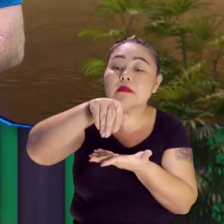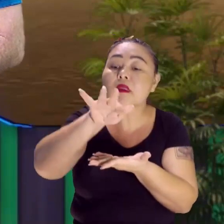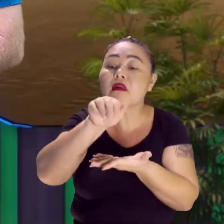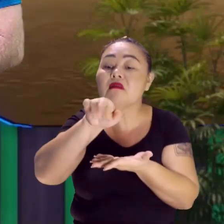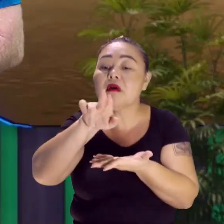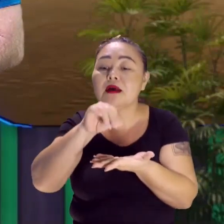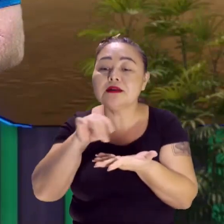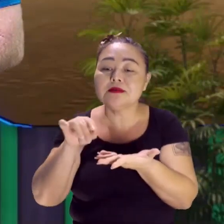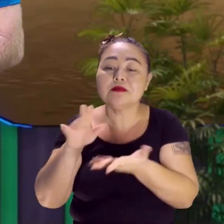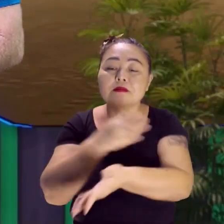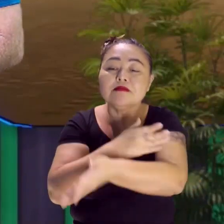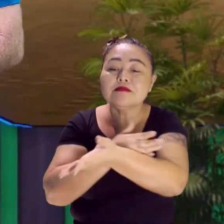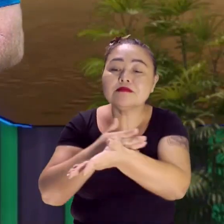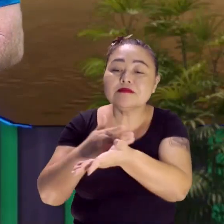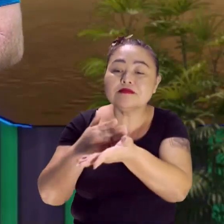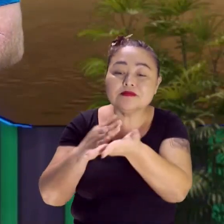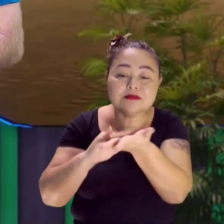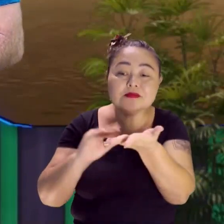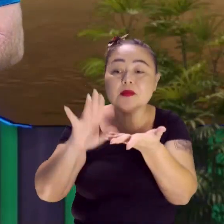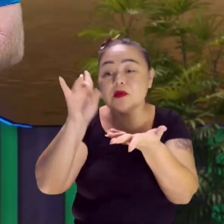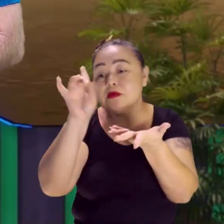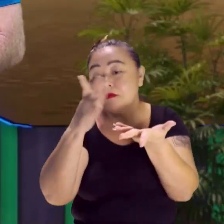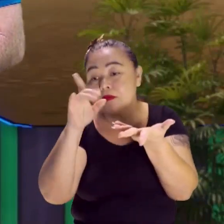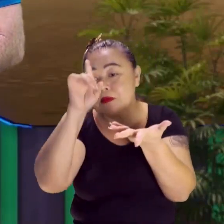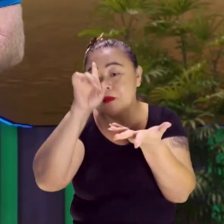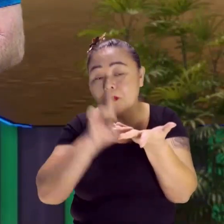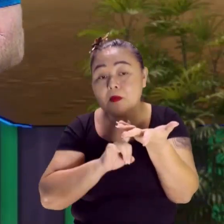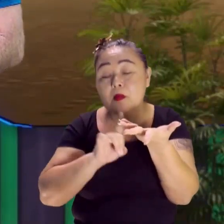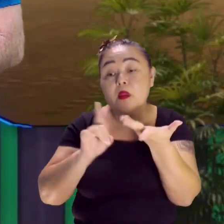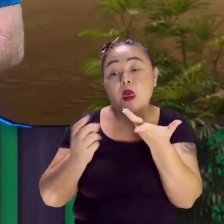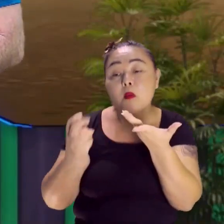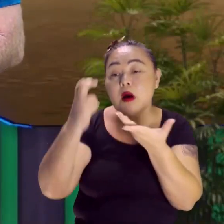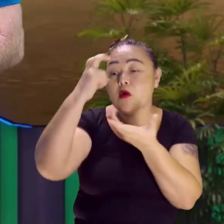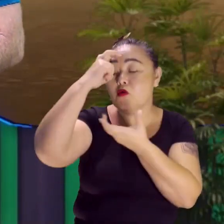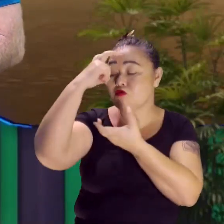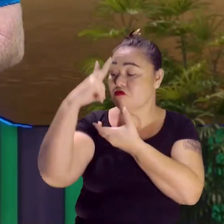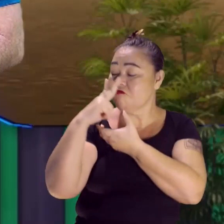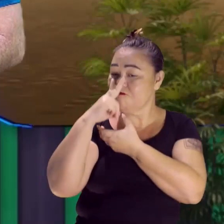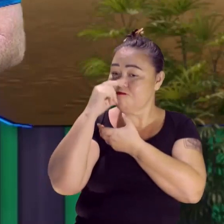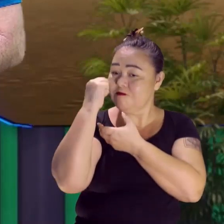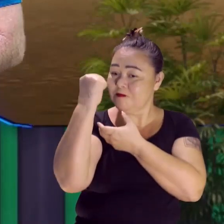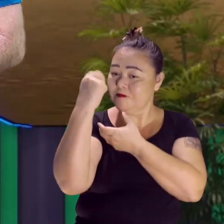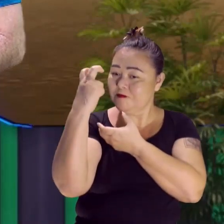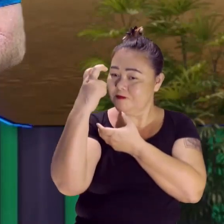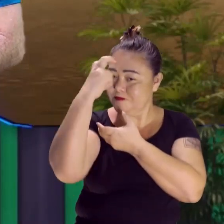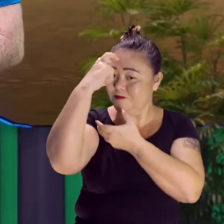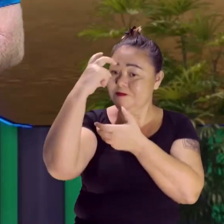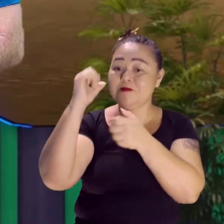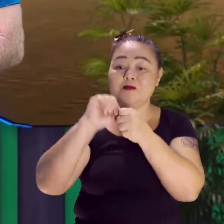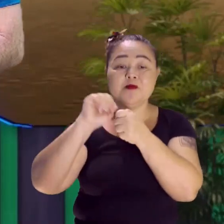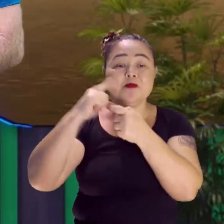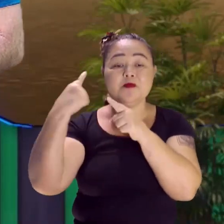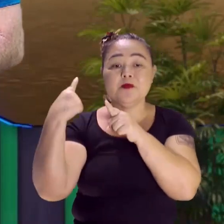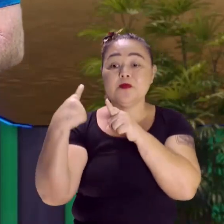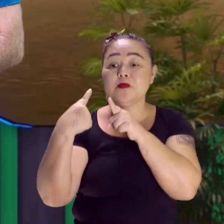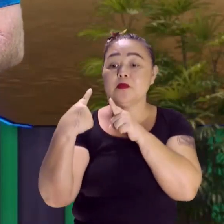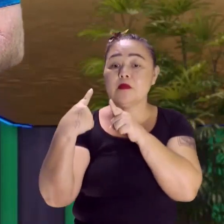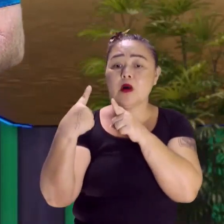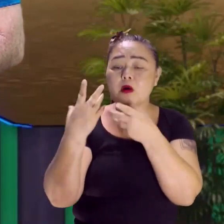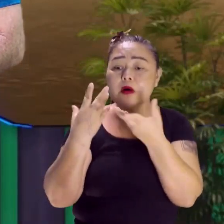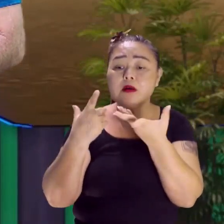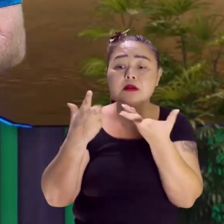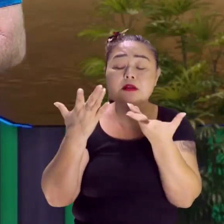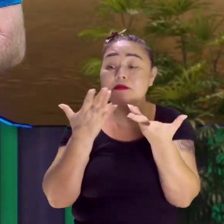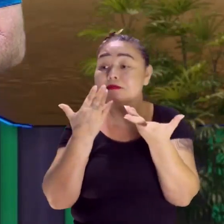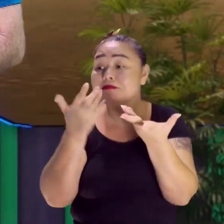gosto muito de comer com farinha tal então é uma cultura muito forte aqui é isso justamente tem gente que não come